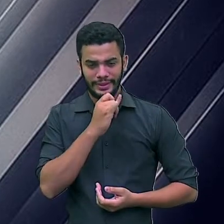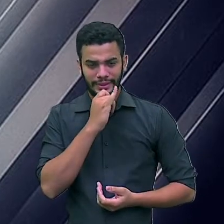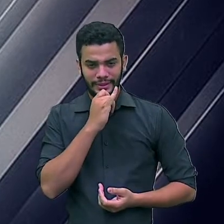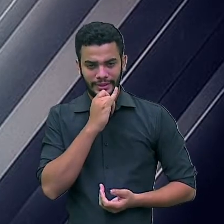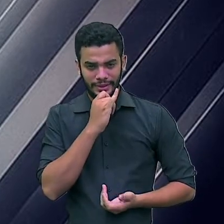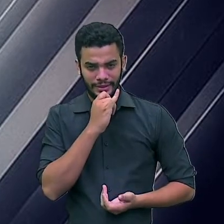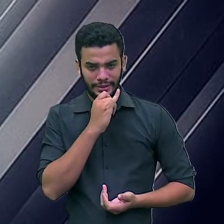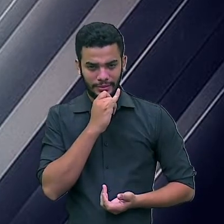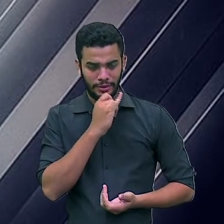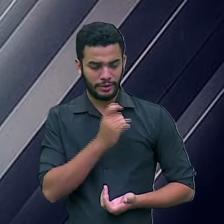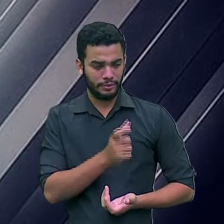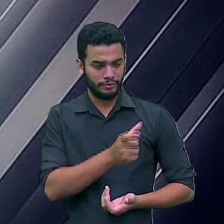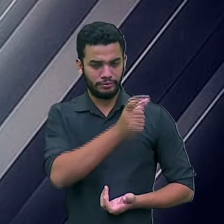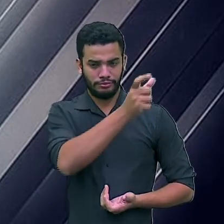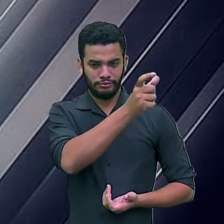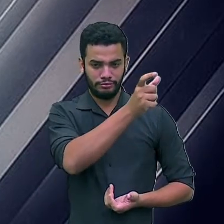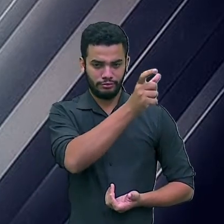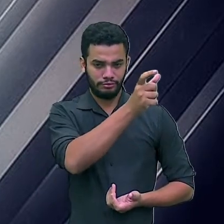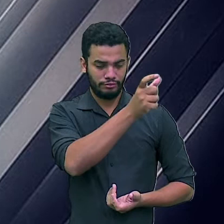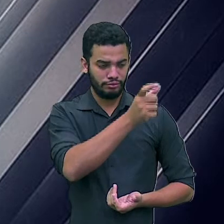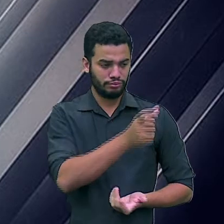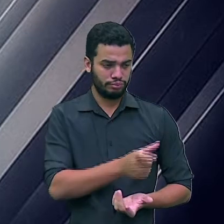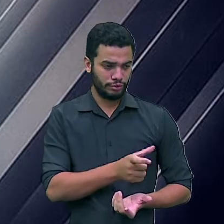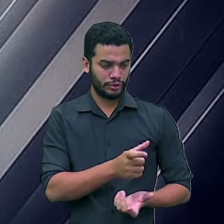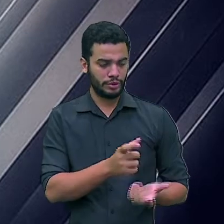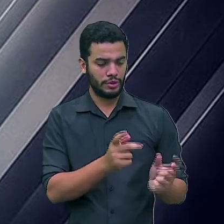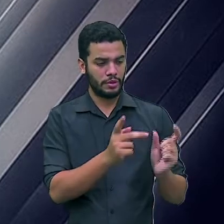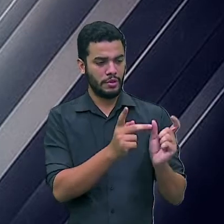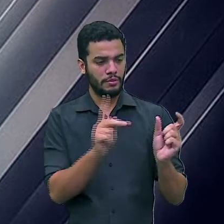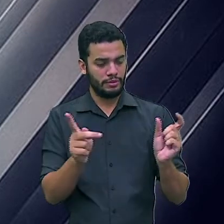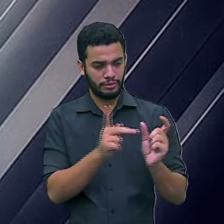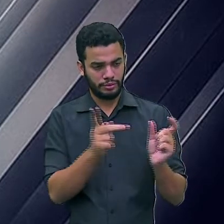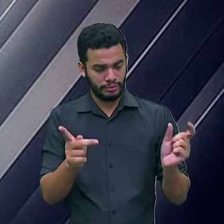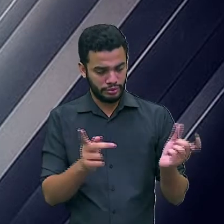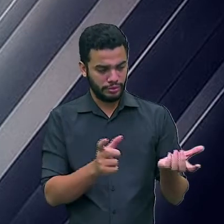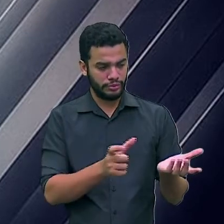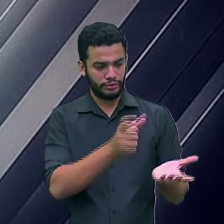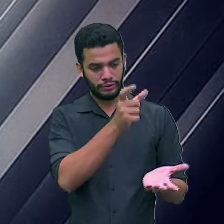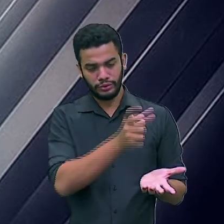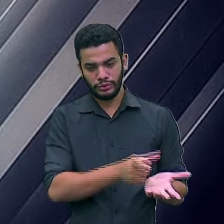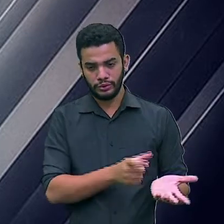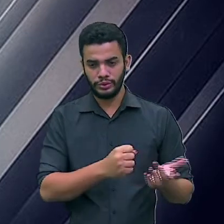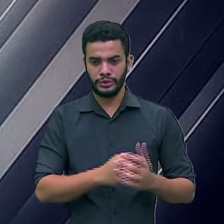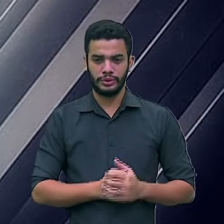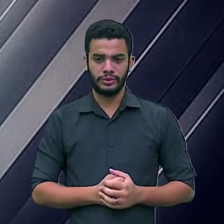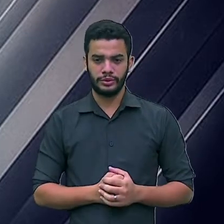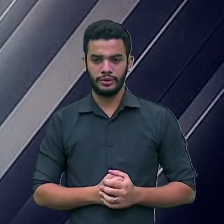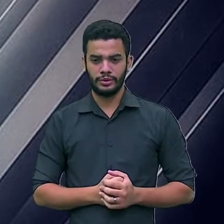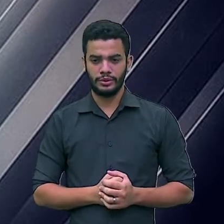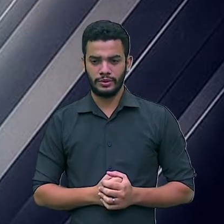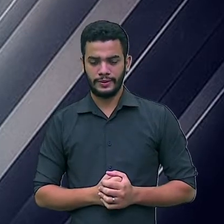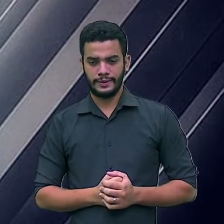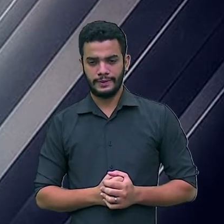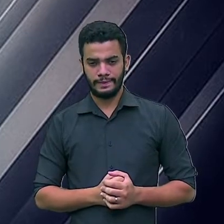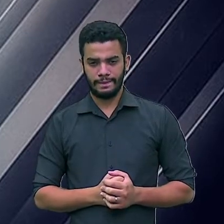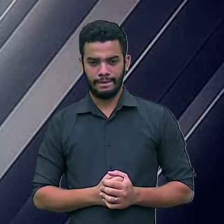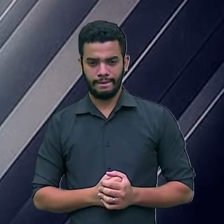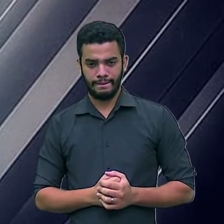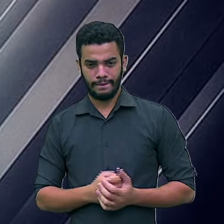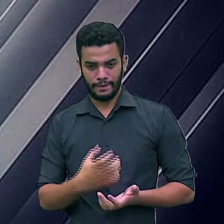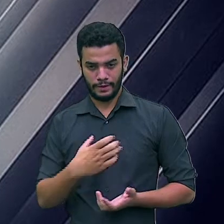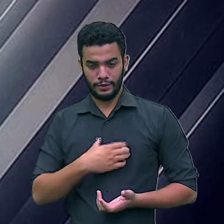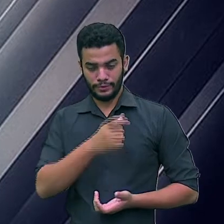aqui, isso. É o termo que vai caracterizar o sujeito. Perfeito, nomenclatura, né? Sujeito com